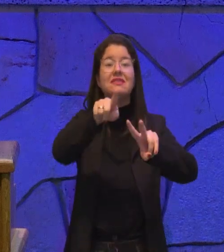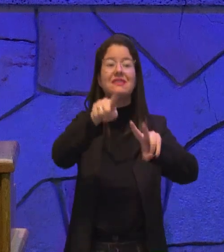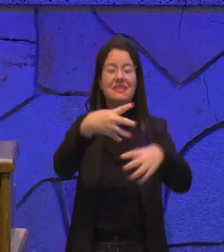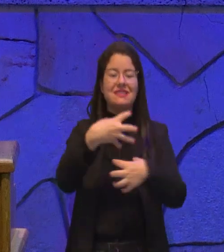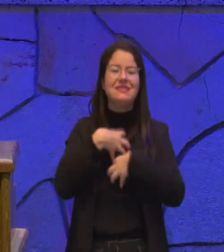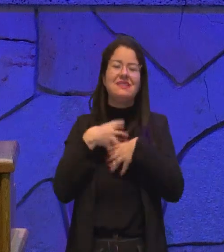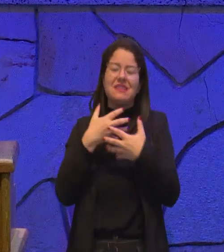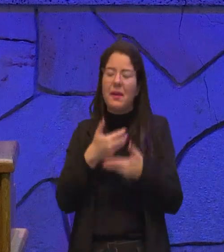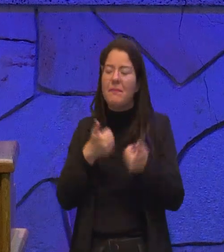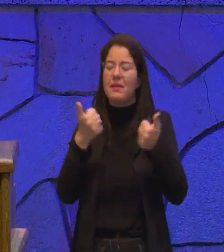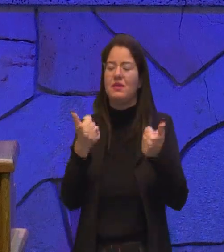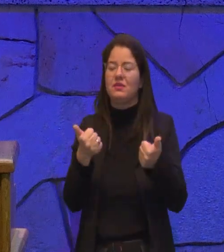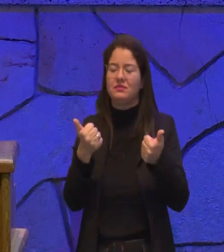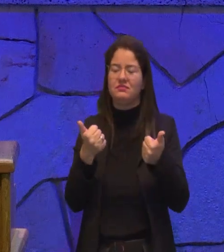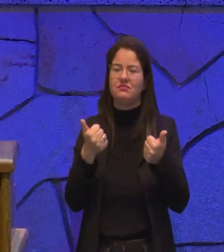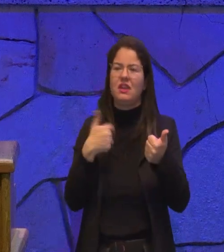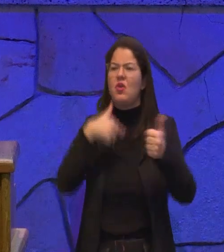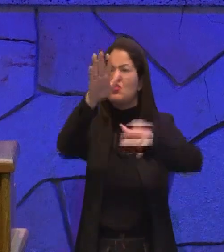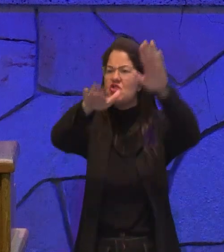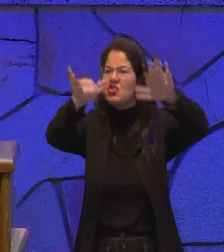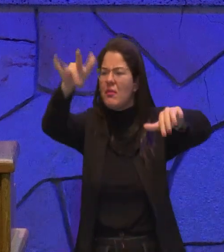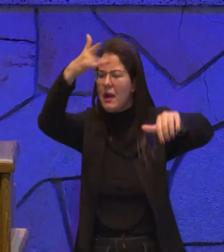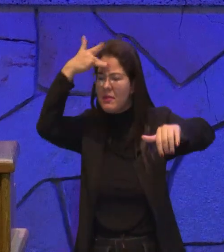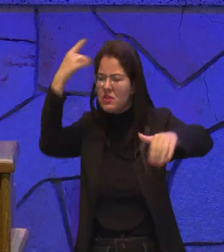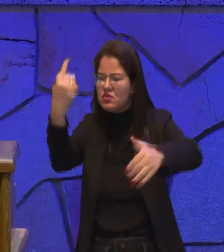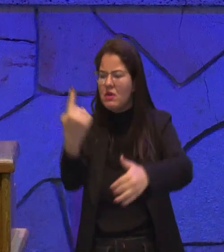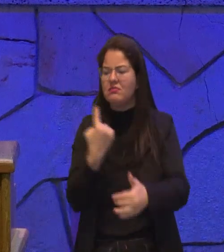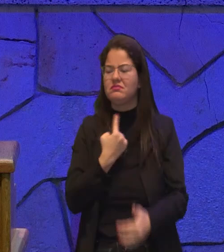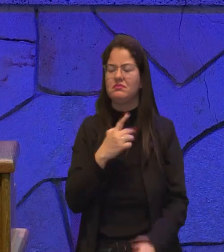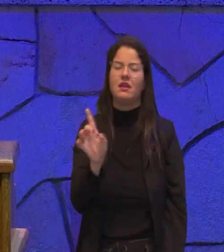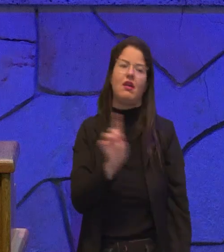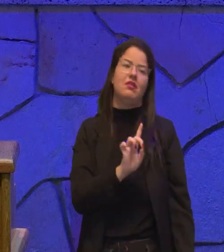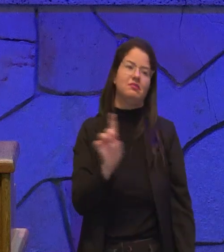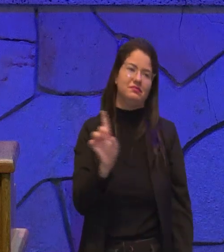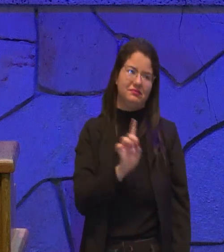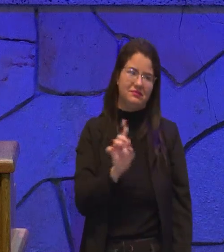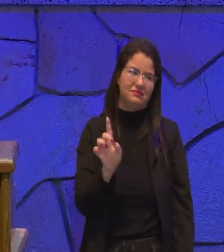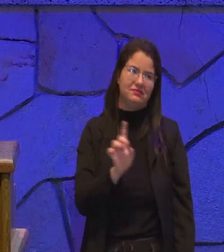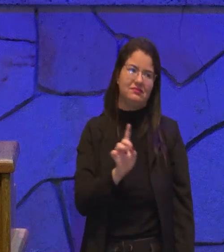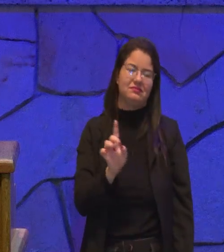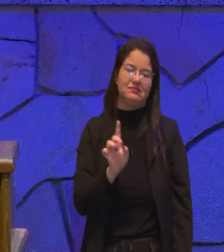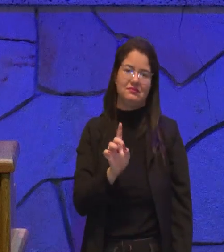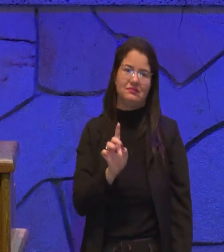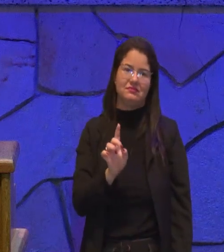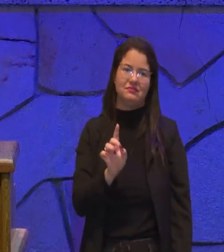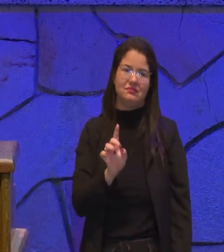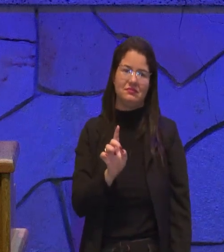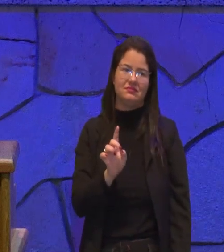chamá-lo aqui à frente, mas eu não farei isso. Eu não farei isso.